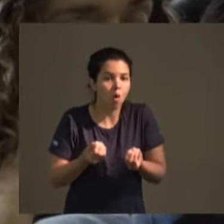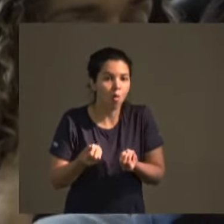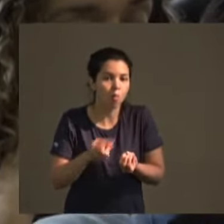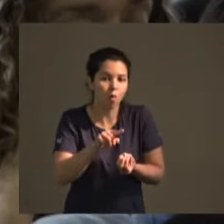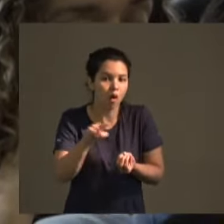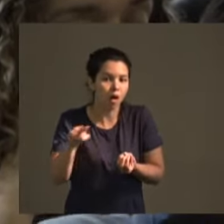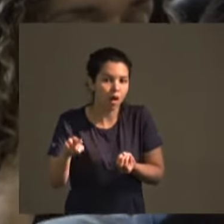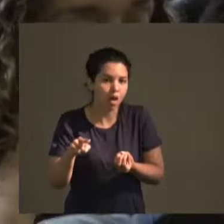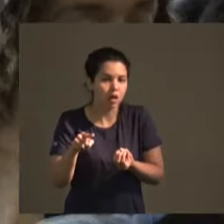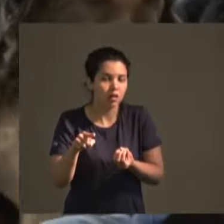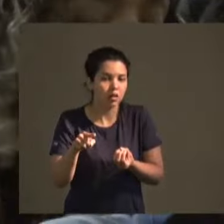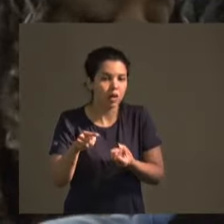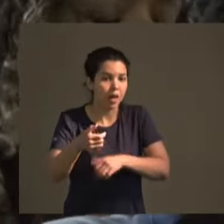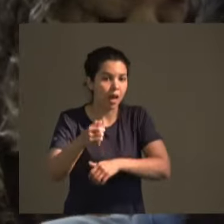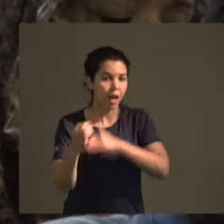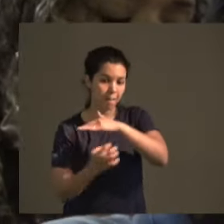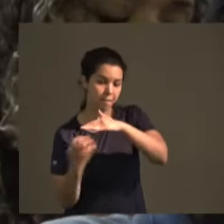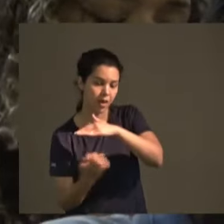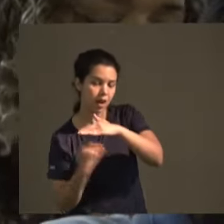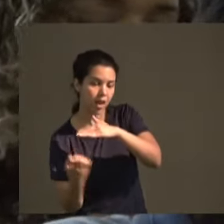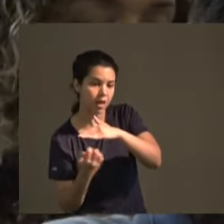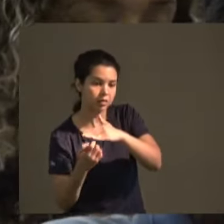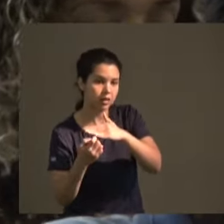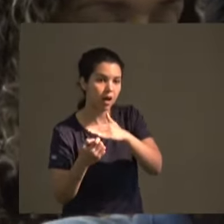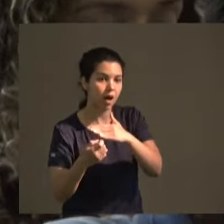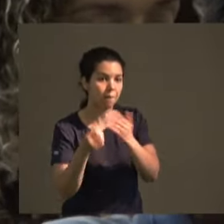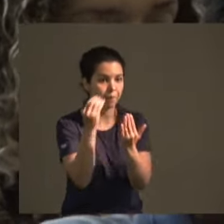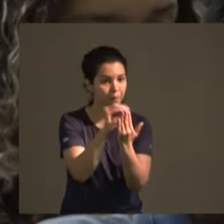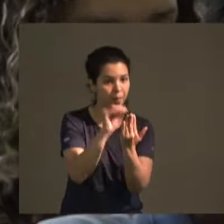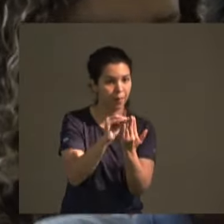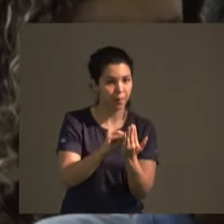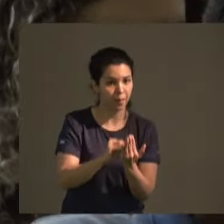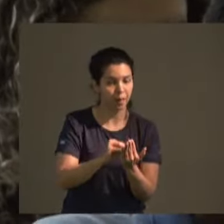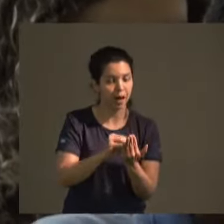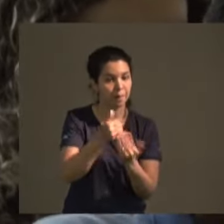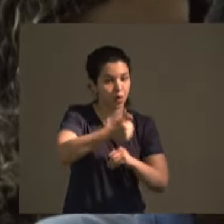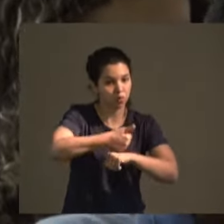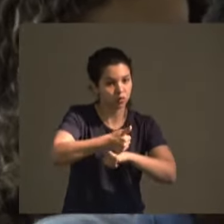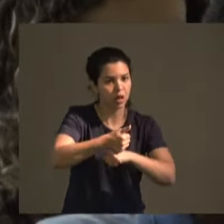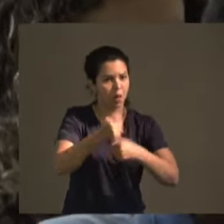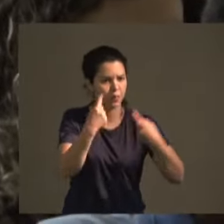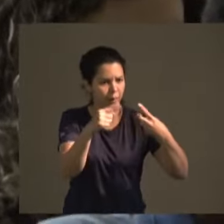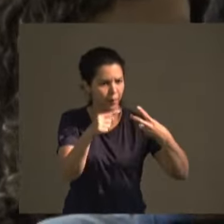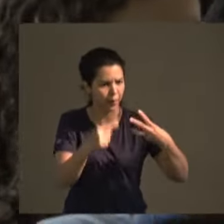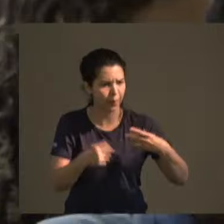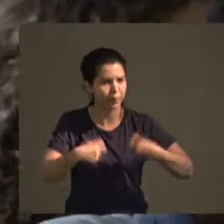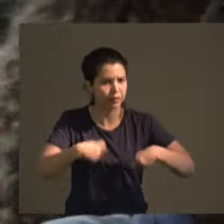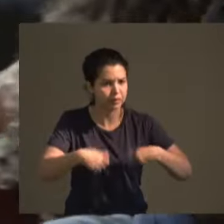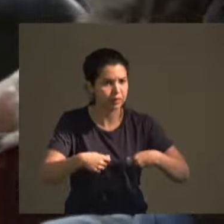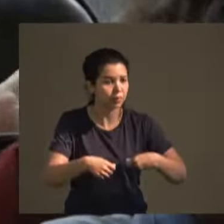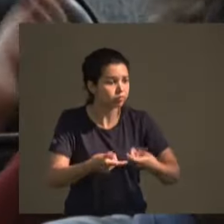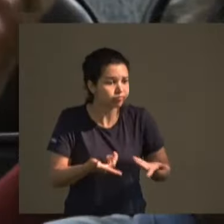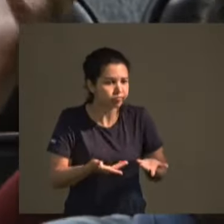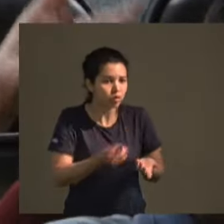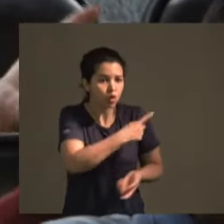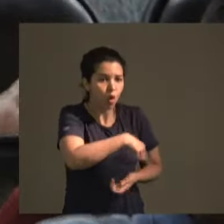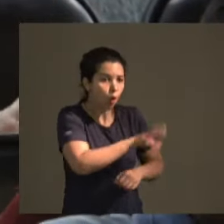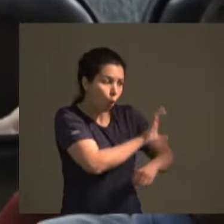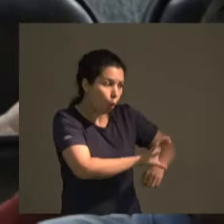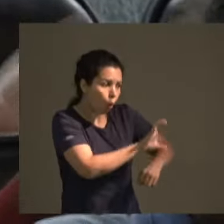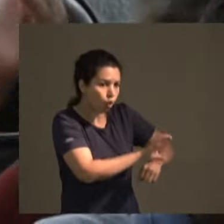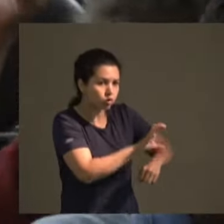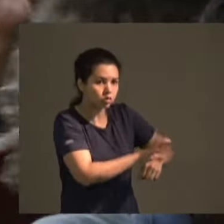tais exigências para tais vagas, se nós não dispomos de cursos nas regiões que possibilitem essa capacitação,